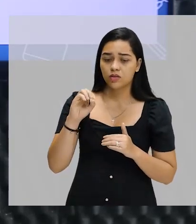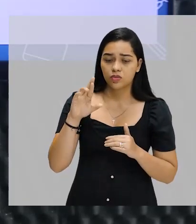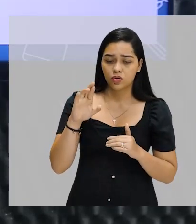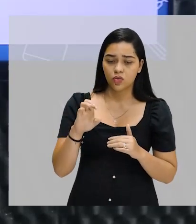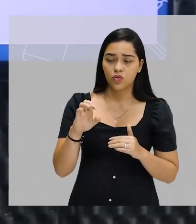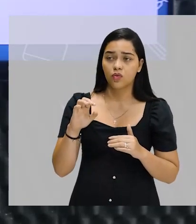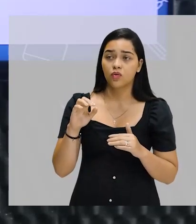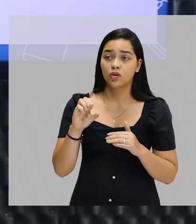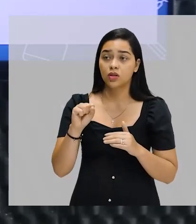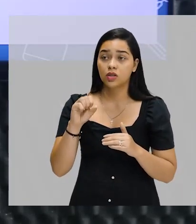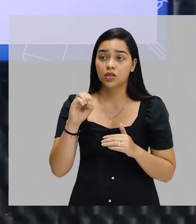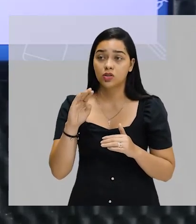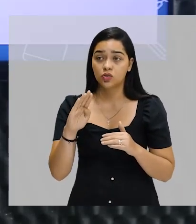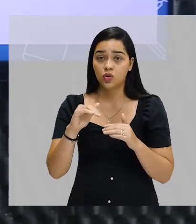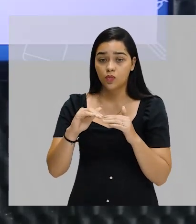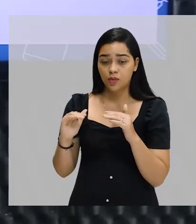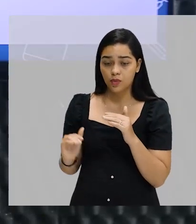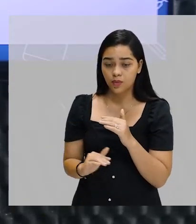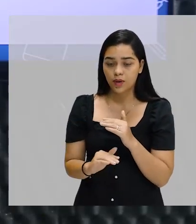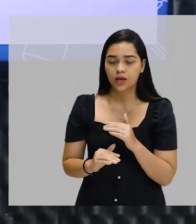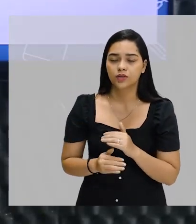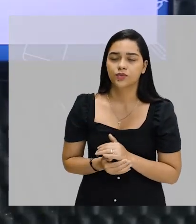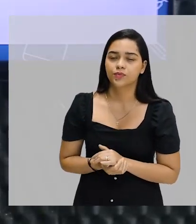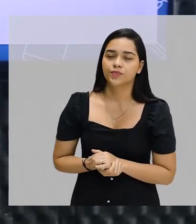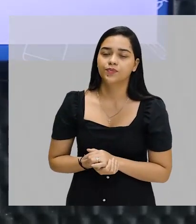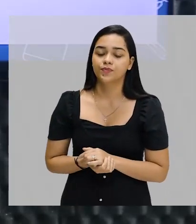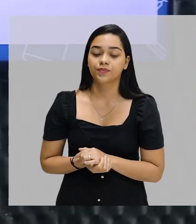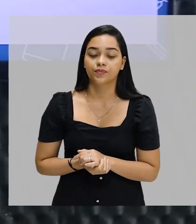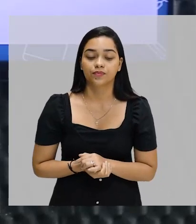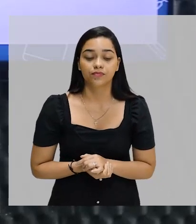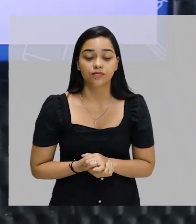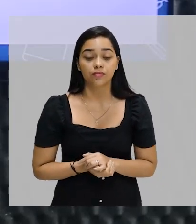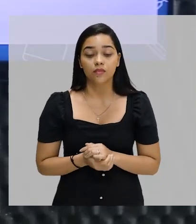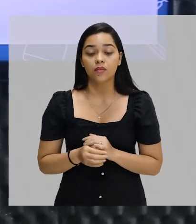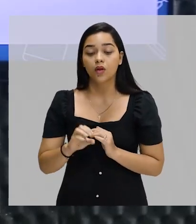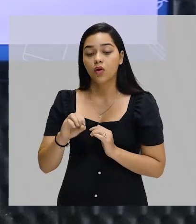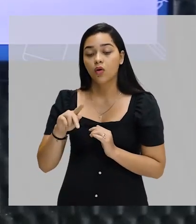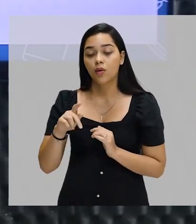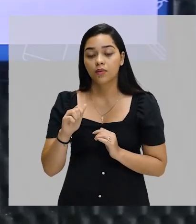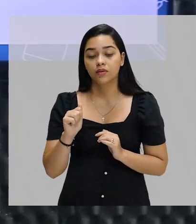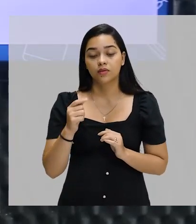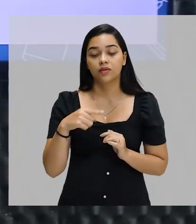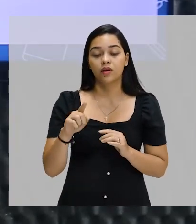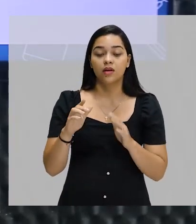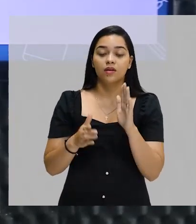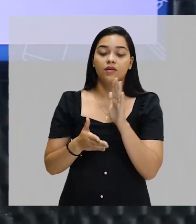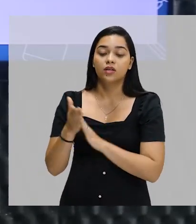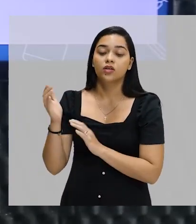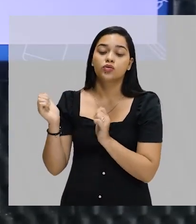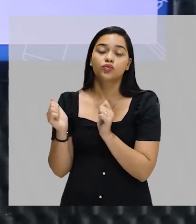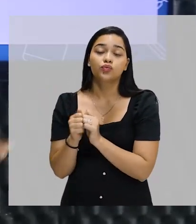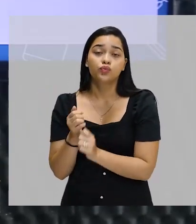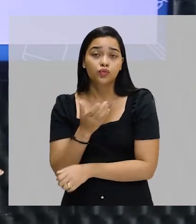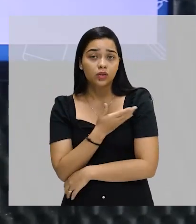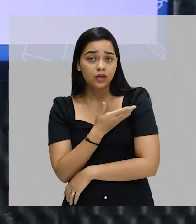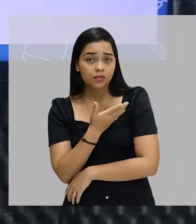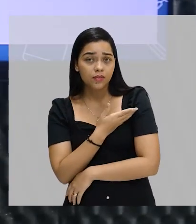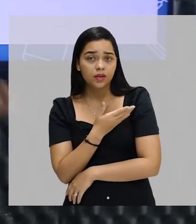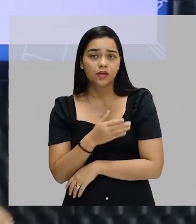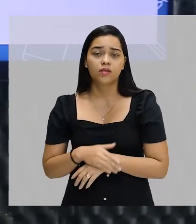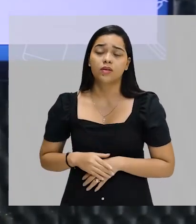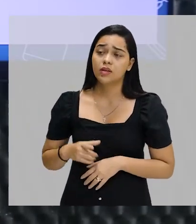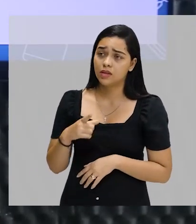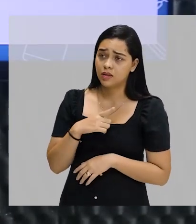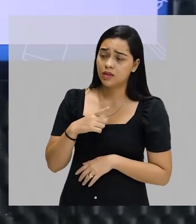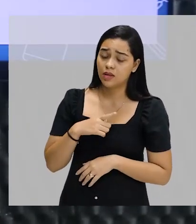cima e que sob é por baixo. Companhia, ó, foram viajar com os amigos. Aqui